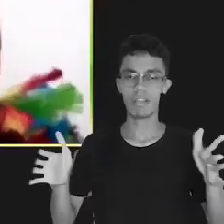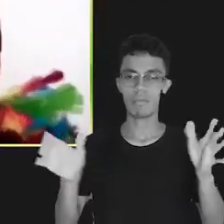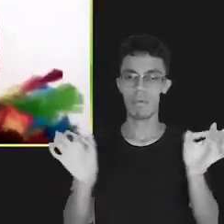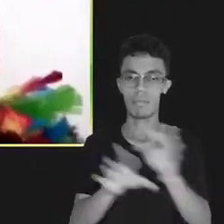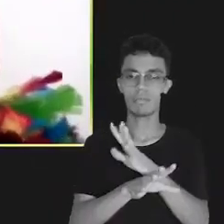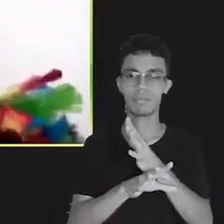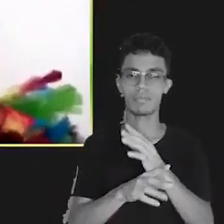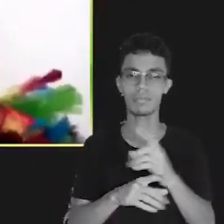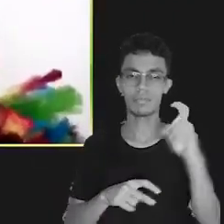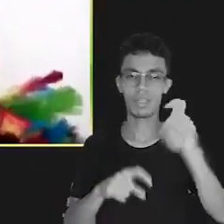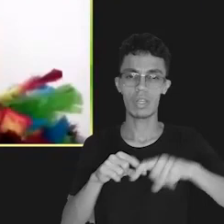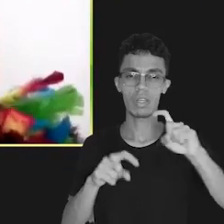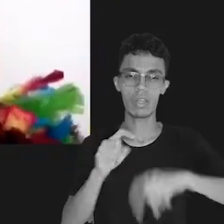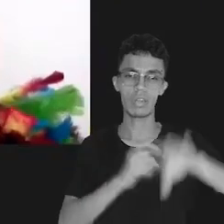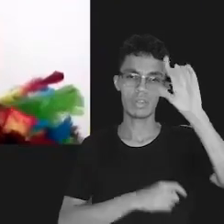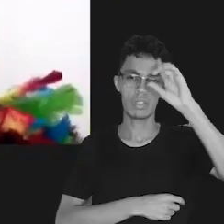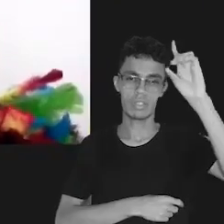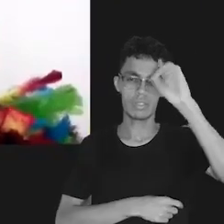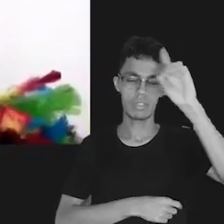Cara, isso é genial.